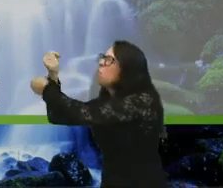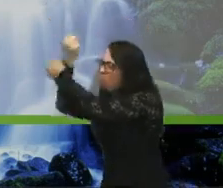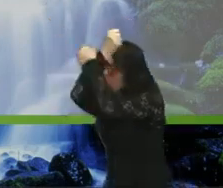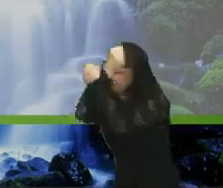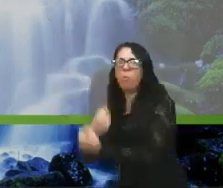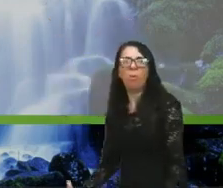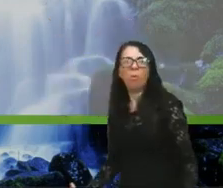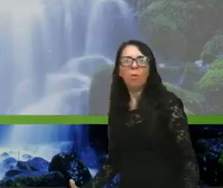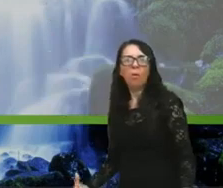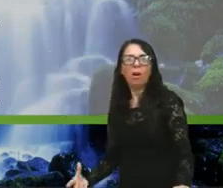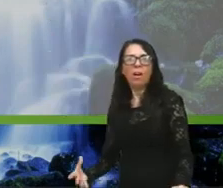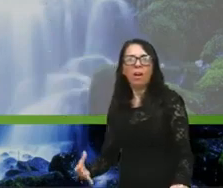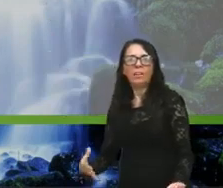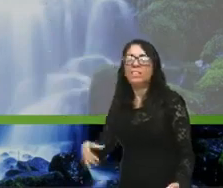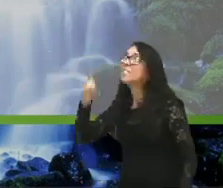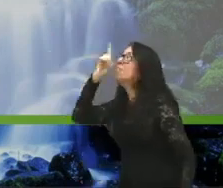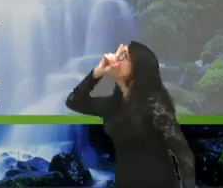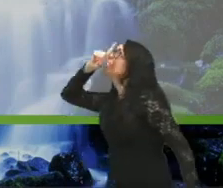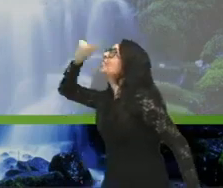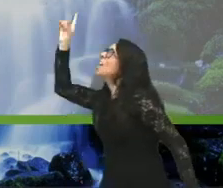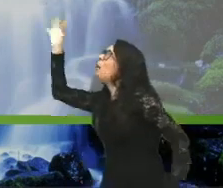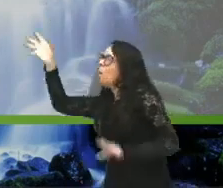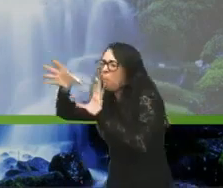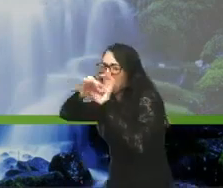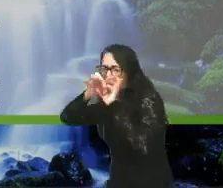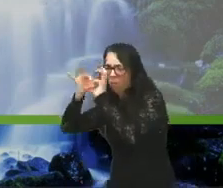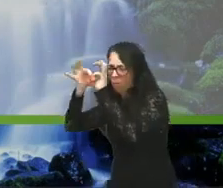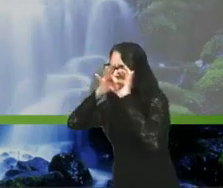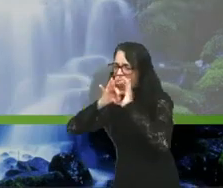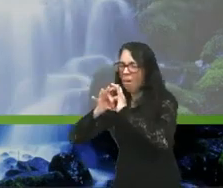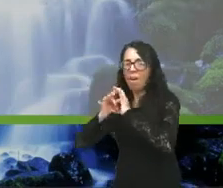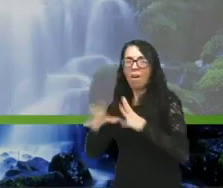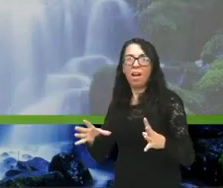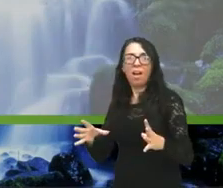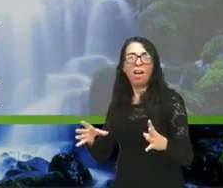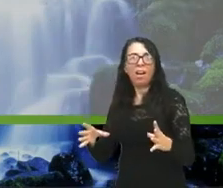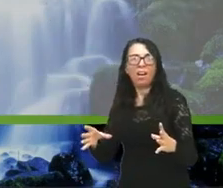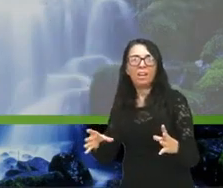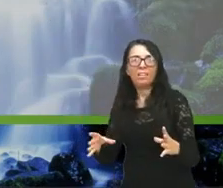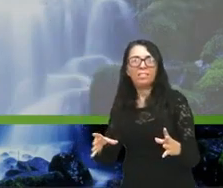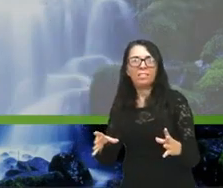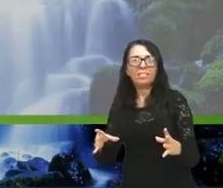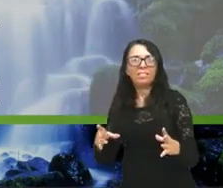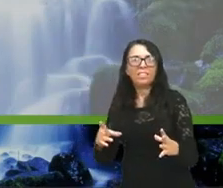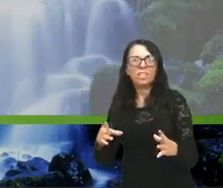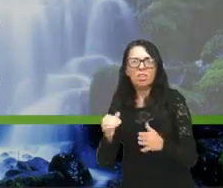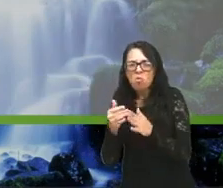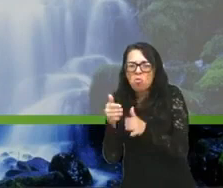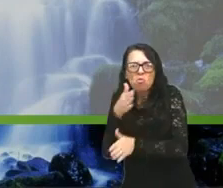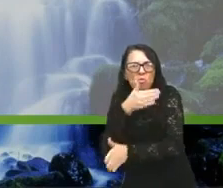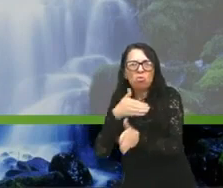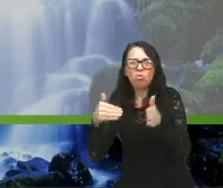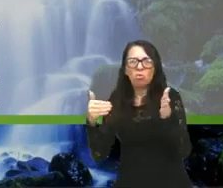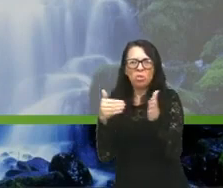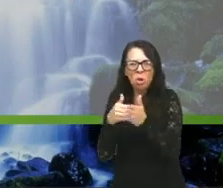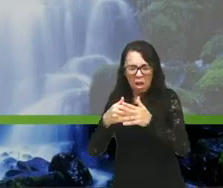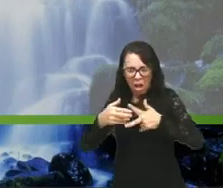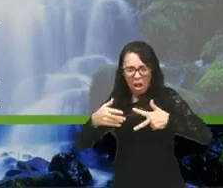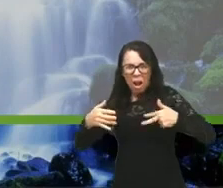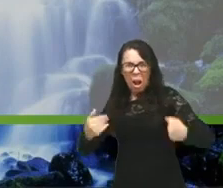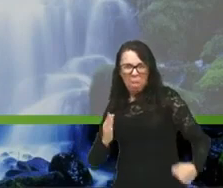das ambições que há no coração, quebra, rompe todas as barreiras que há dentro de